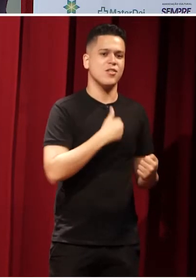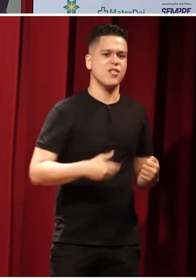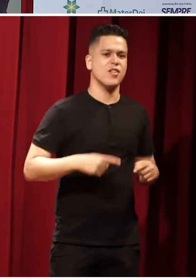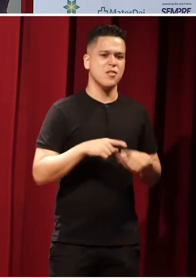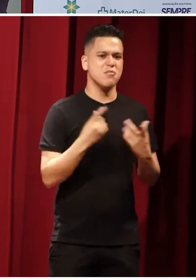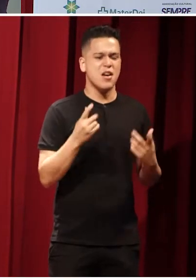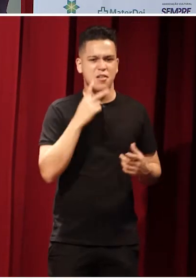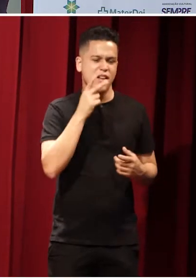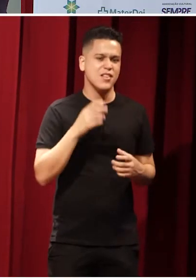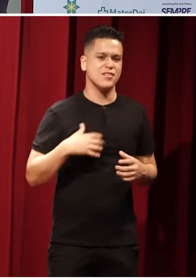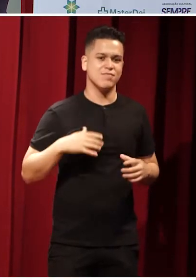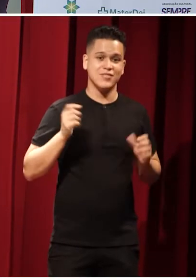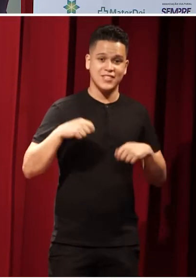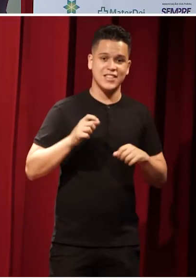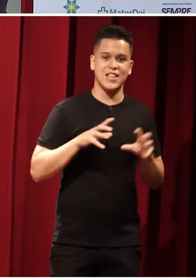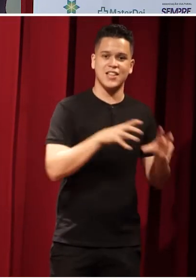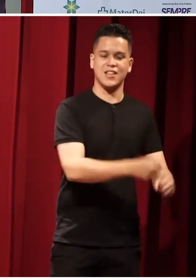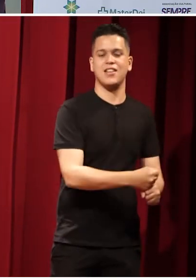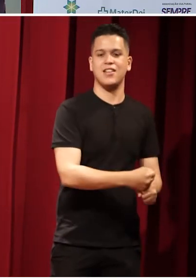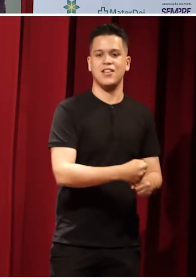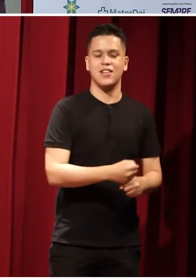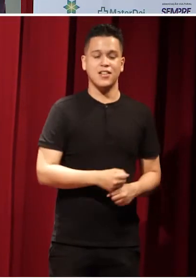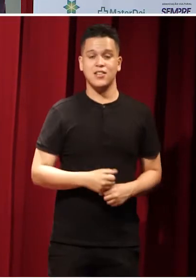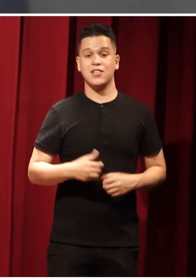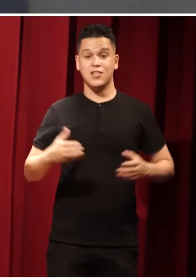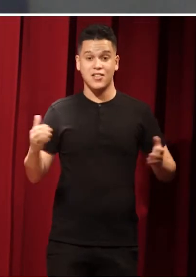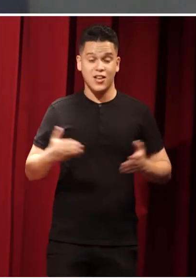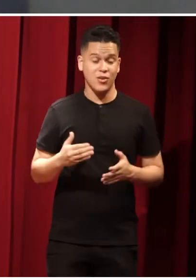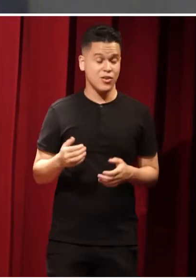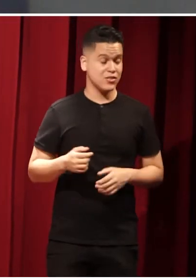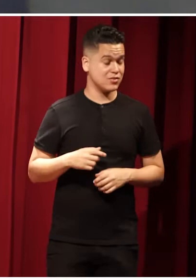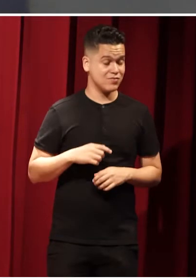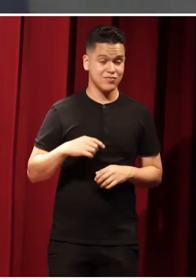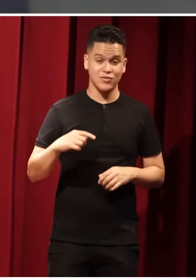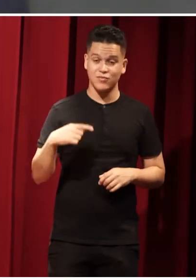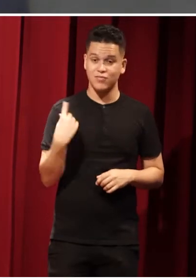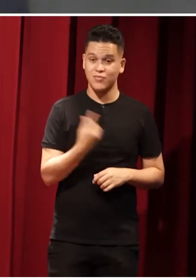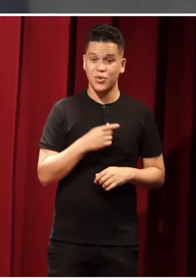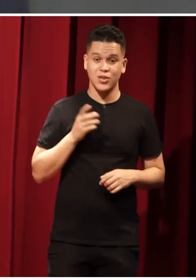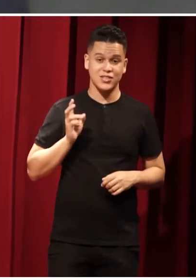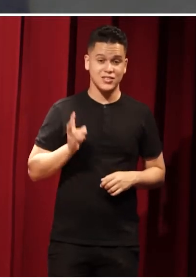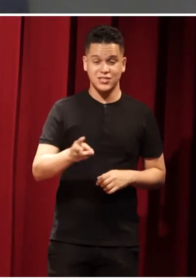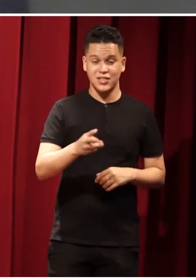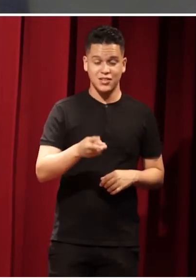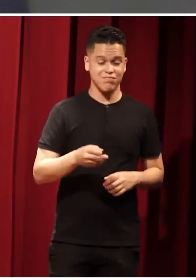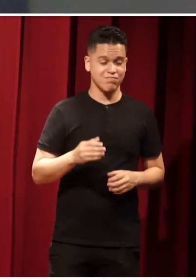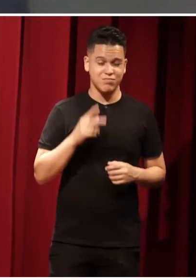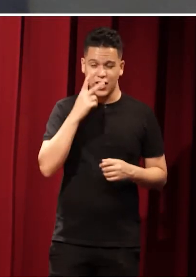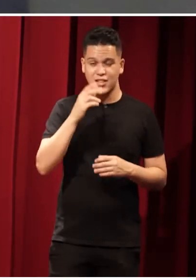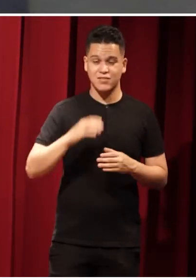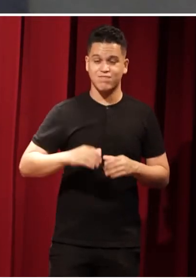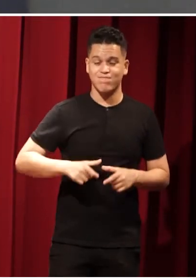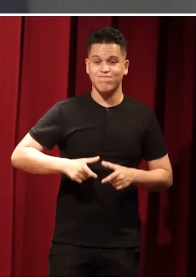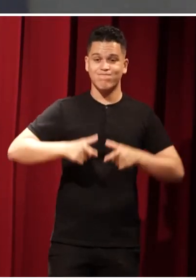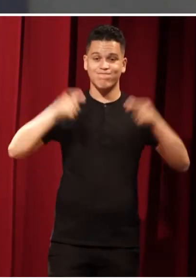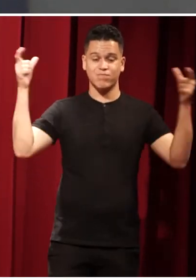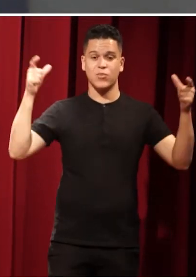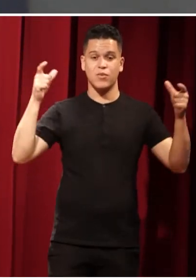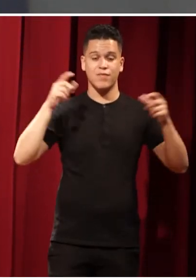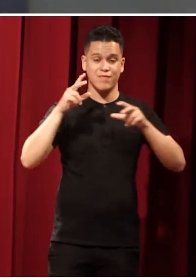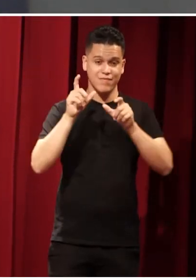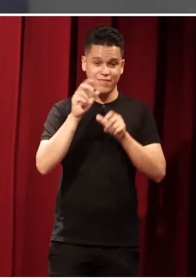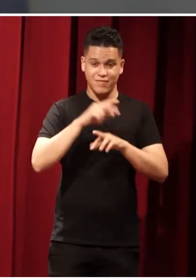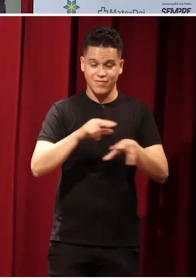nunca tivemos tanta invasão de territórios de conservação. Agora tem uma